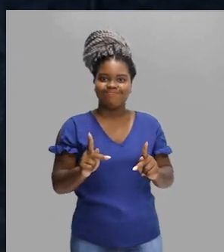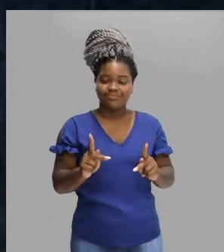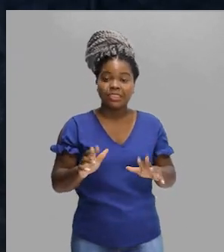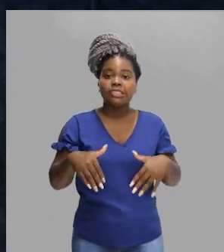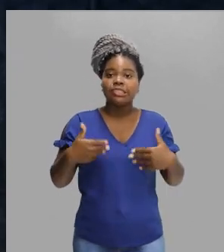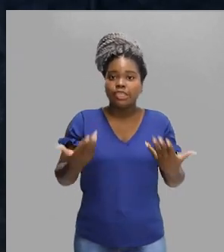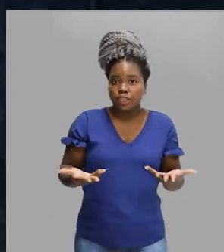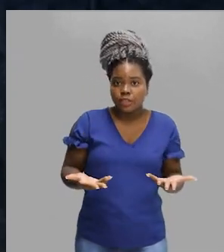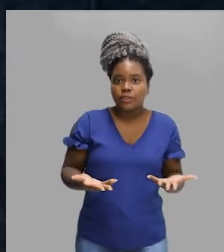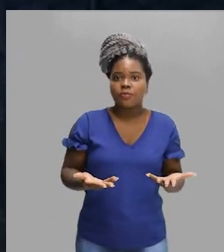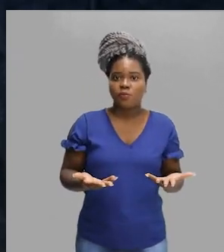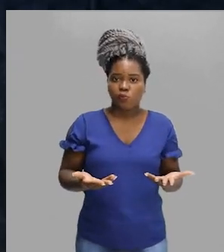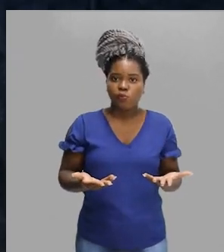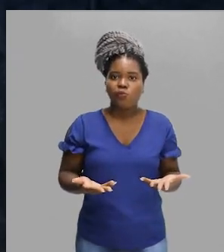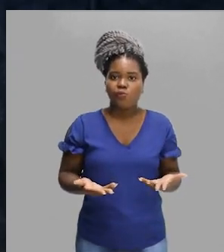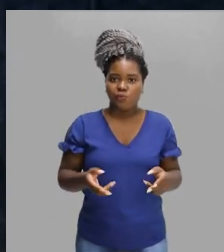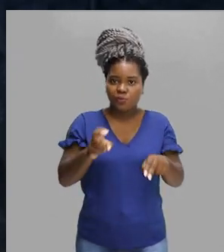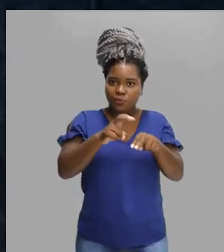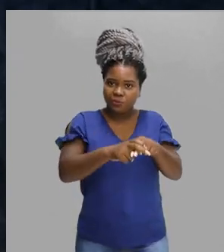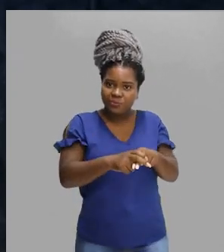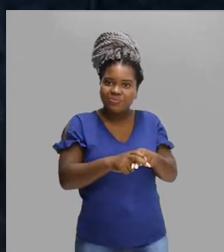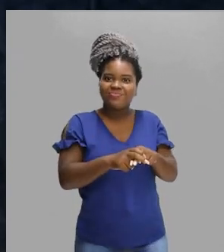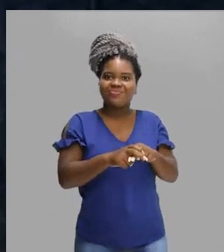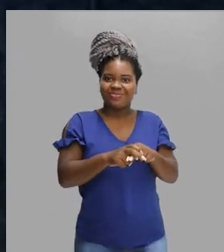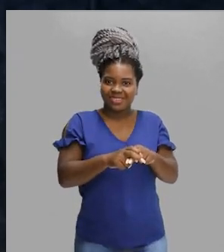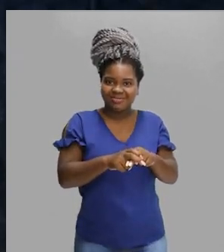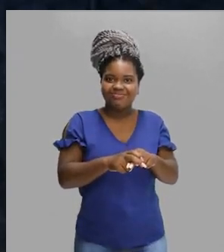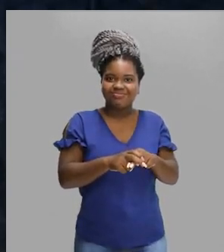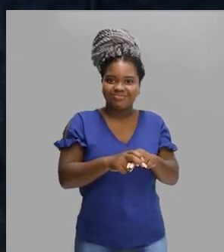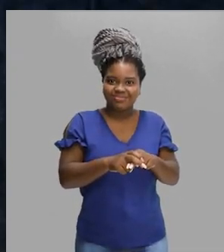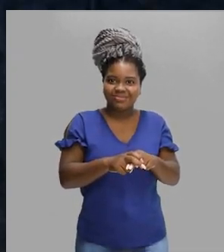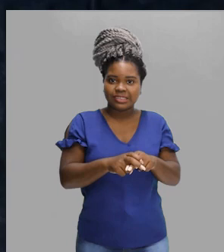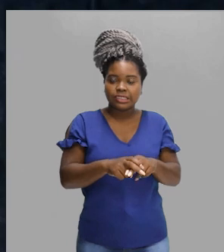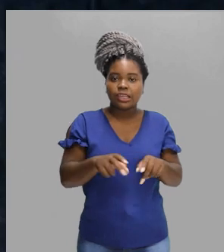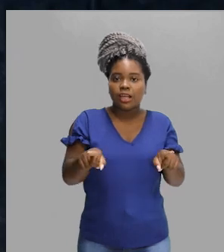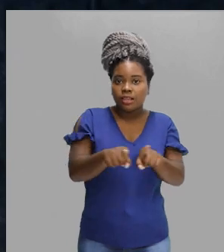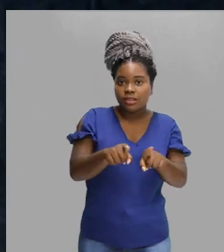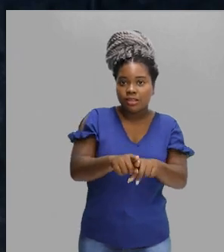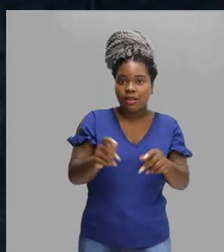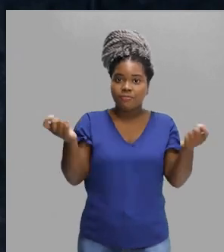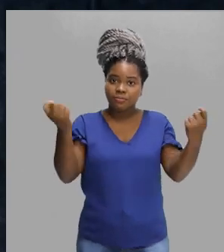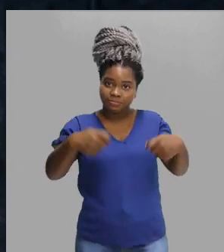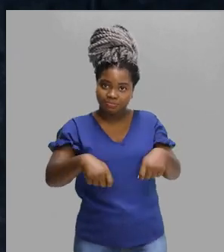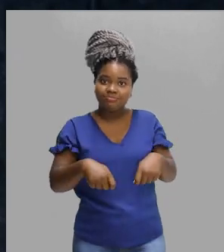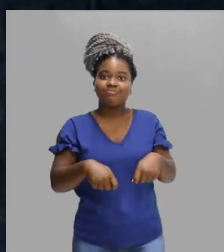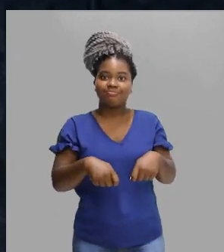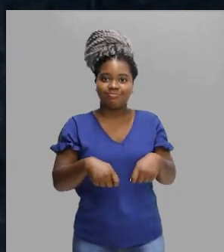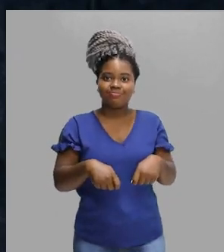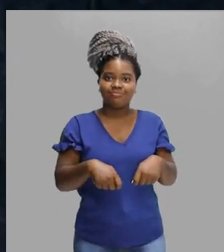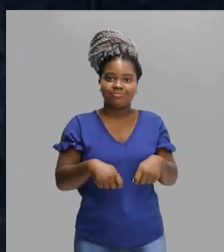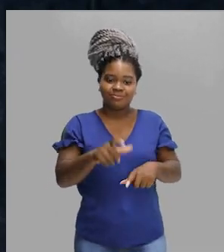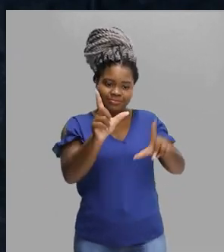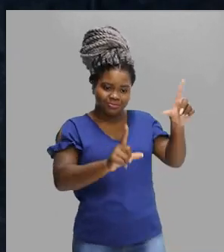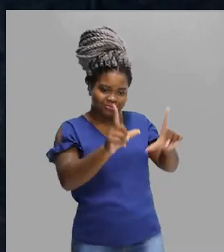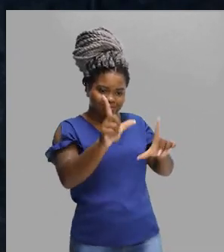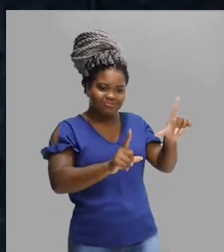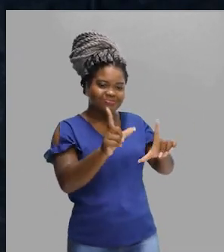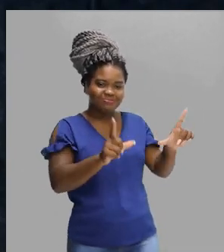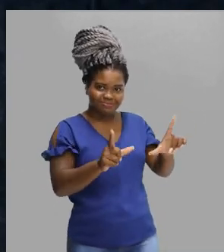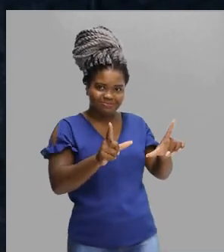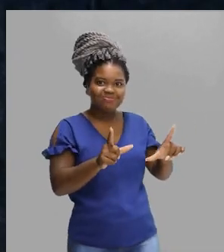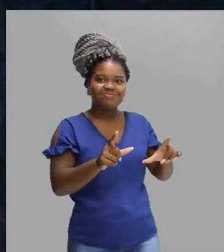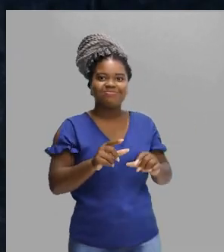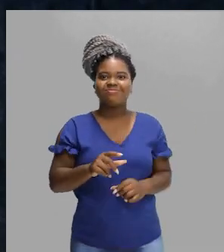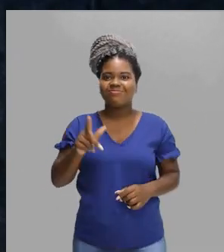aula. Vocês podem acompanhar posteriormente essas mesmas aulas que nós passamos aqui na TV Educação na plataforma